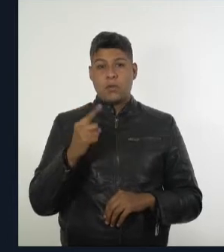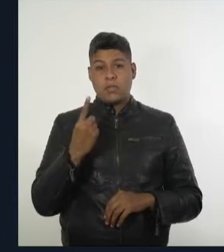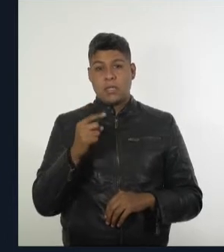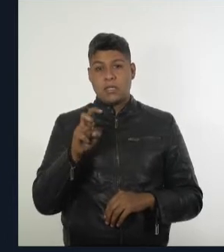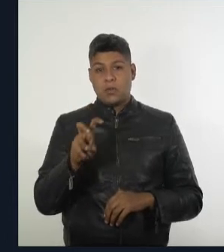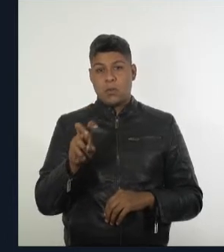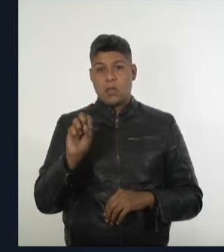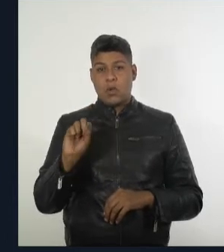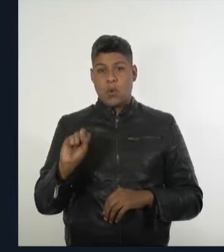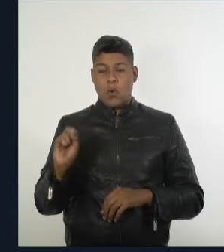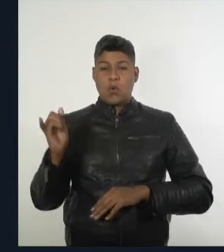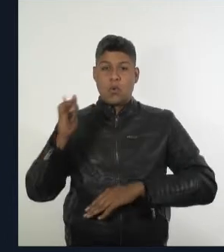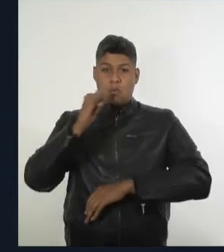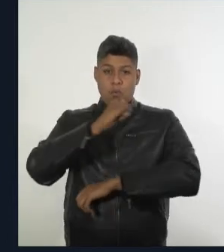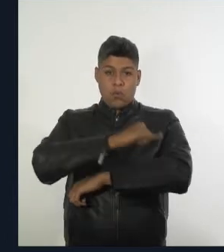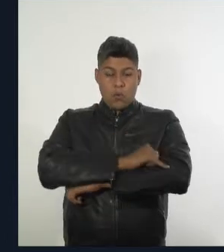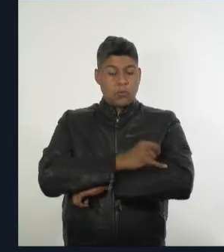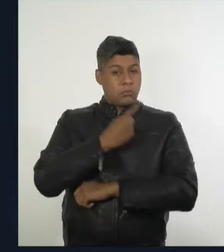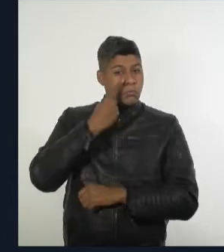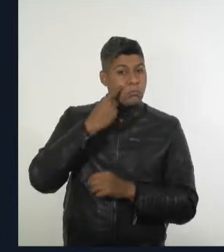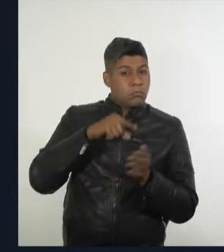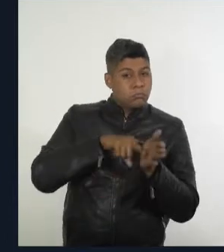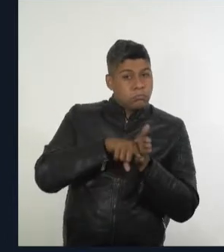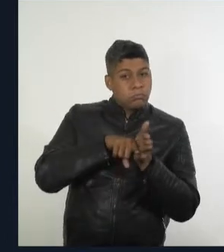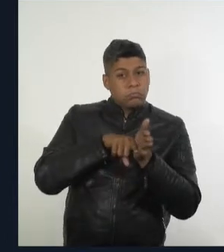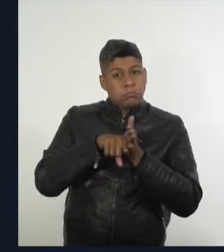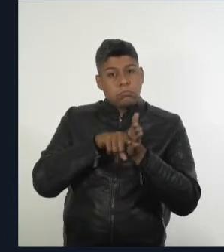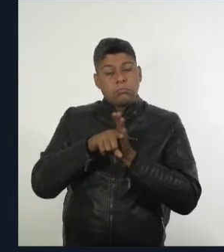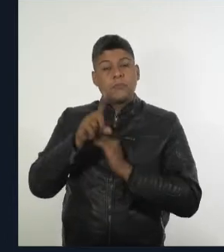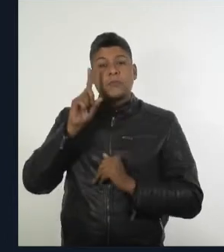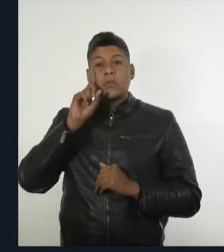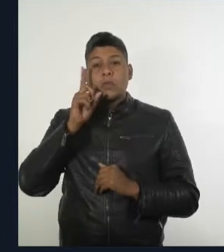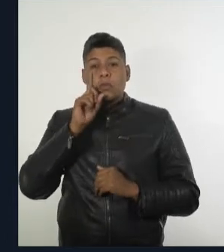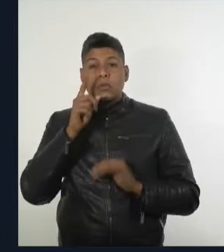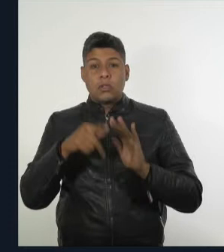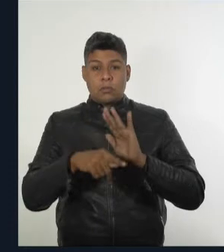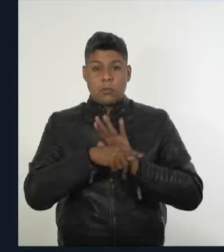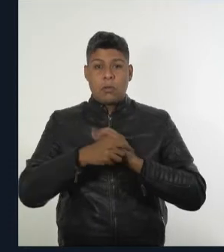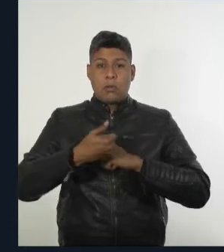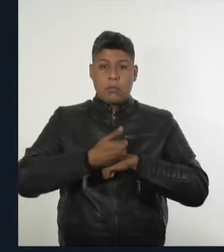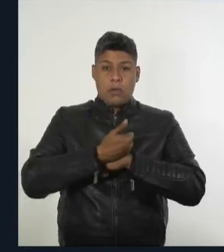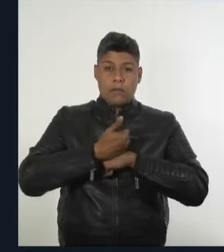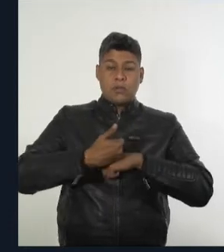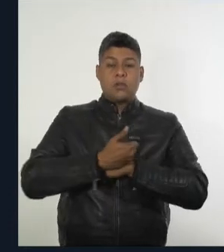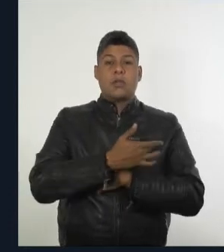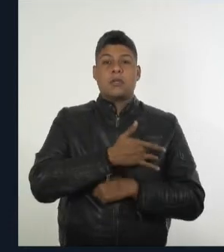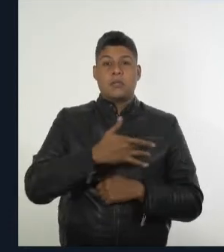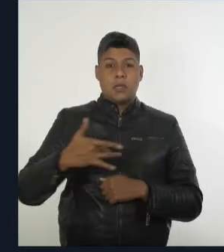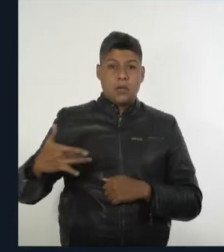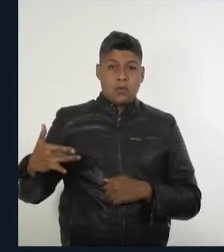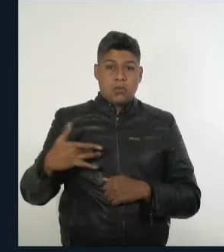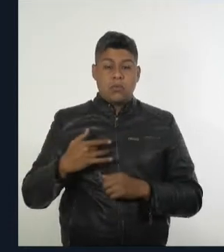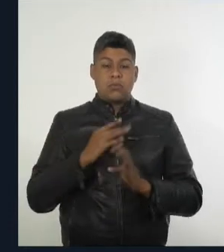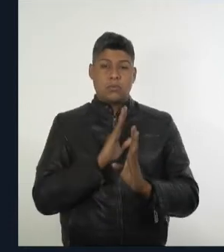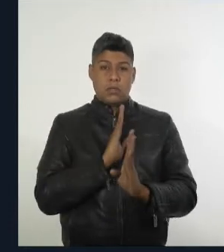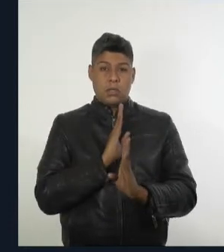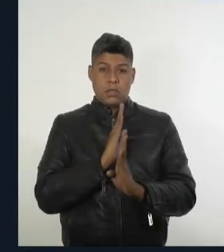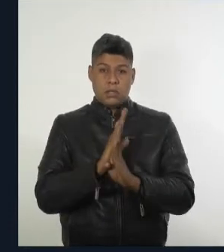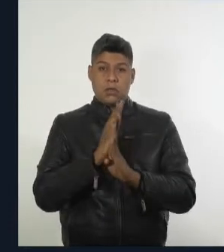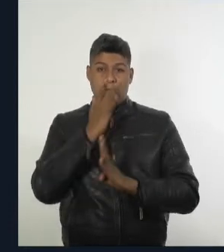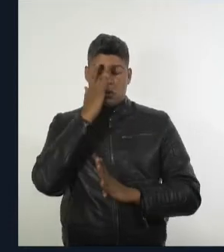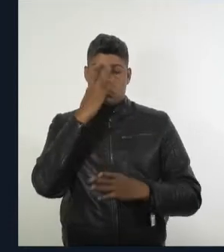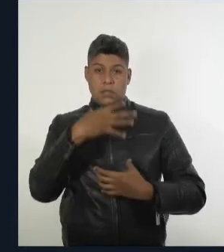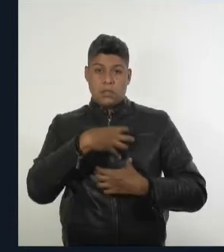1.158 voos que foram checados diariamente pelos nossos profissionais de saúde, identificando os